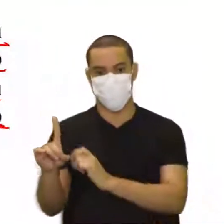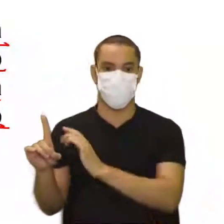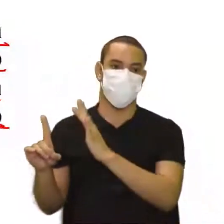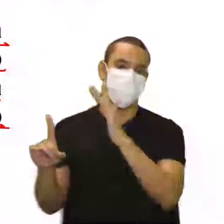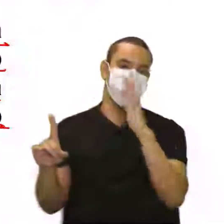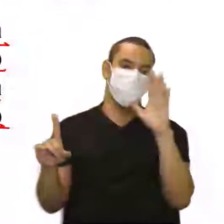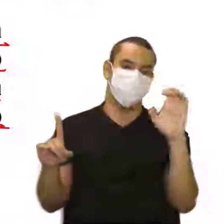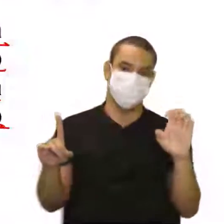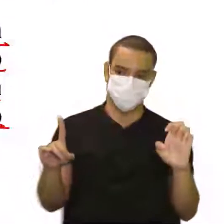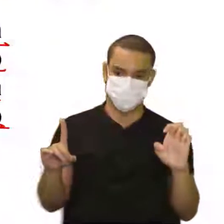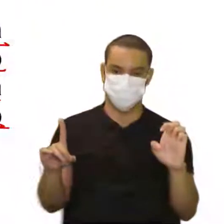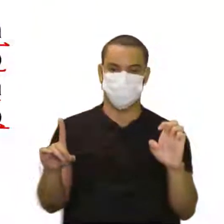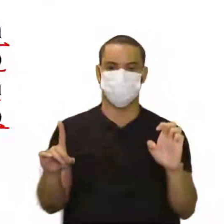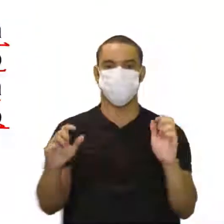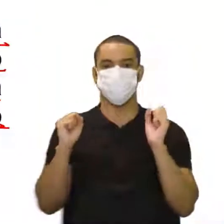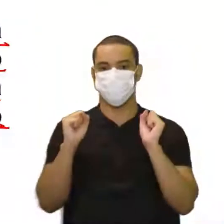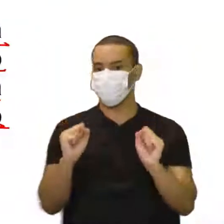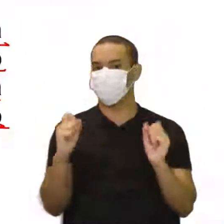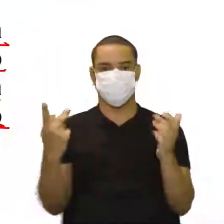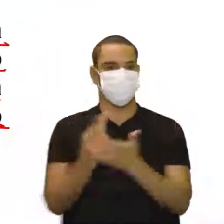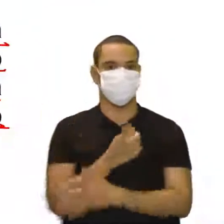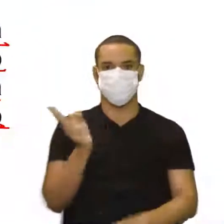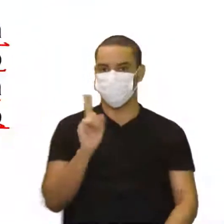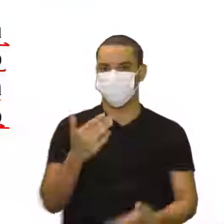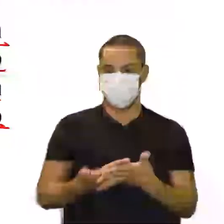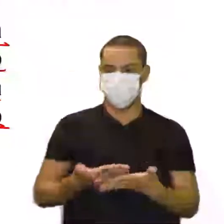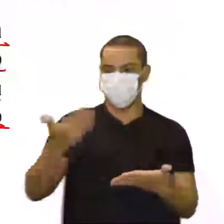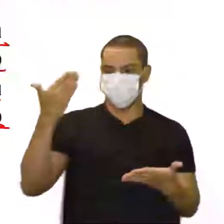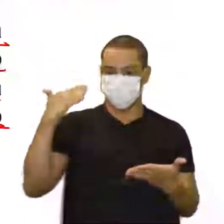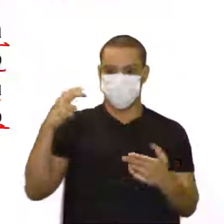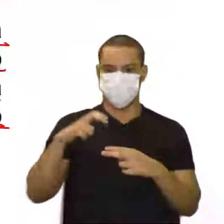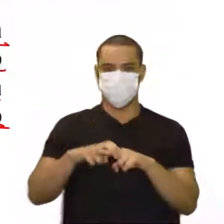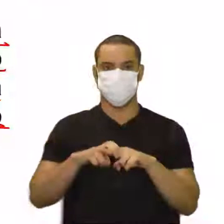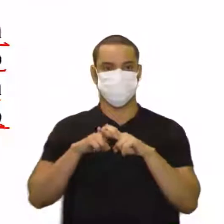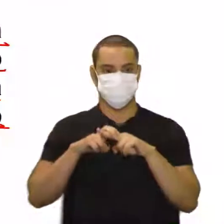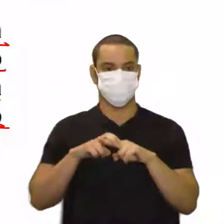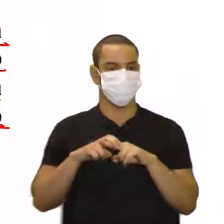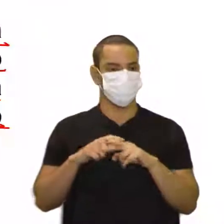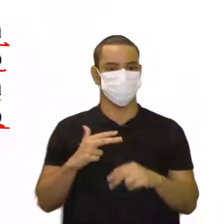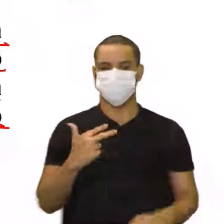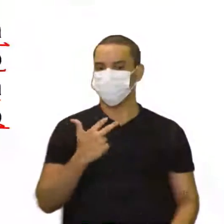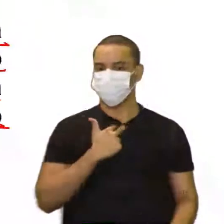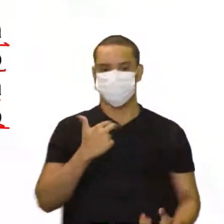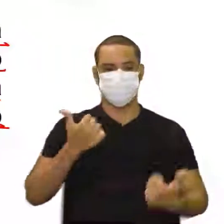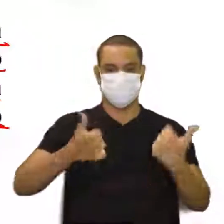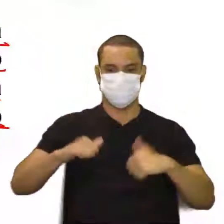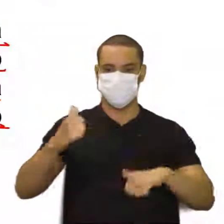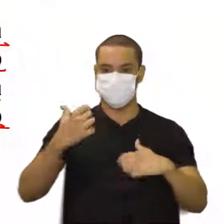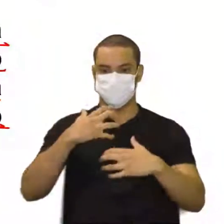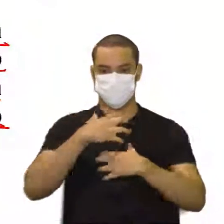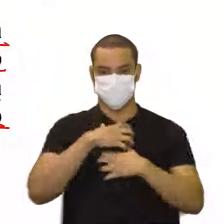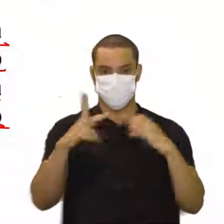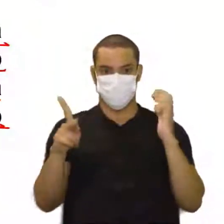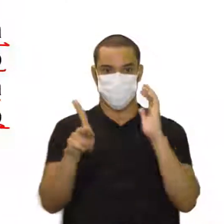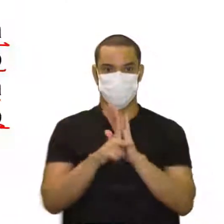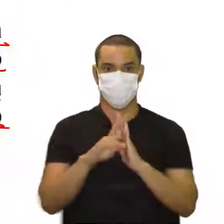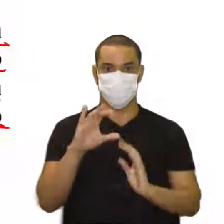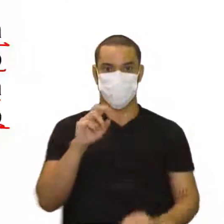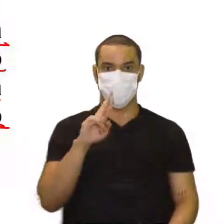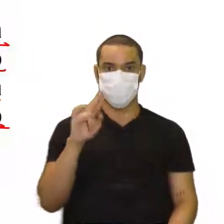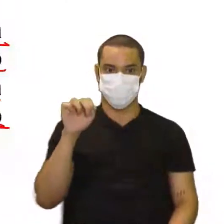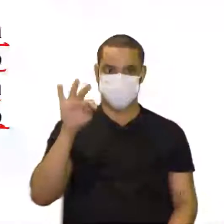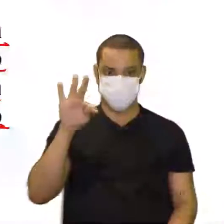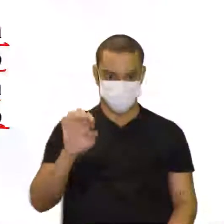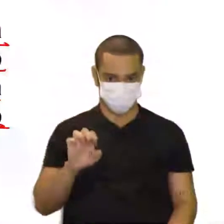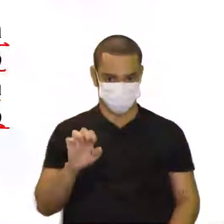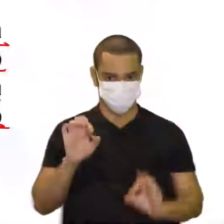a esquerda, pode não haver. Então, eu não vou poder aí analisar o sentido da minha corrente,